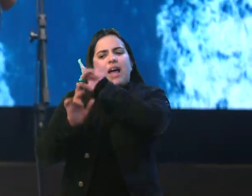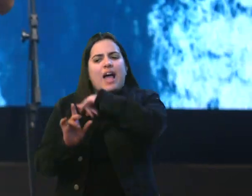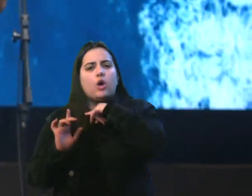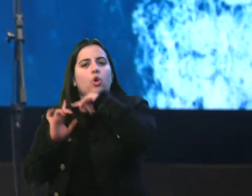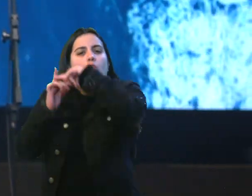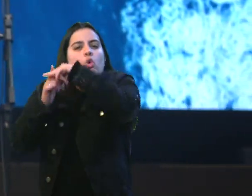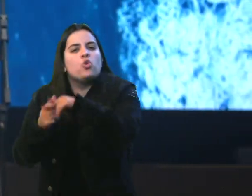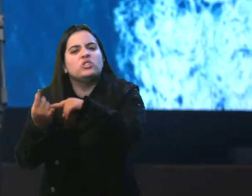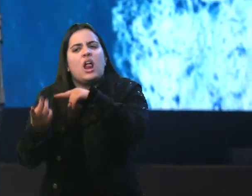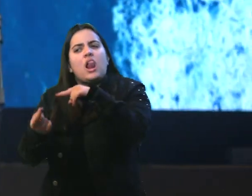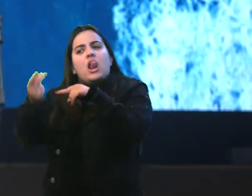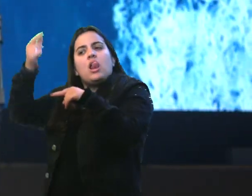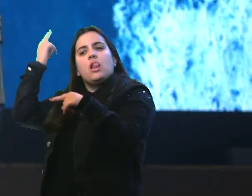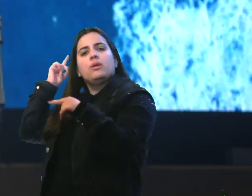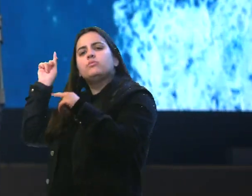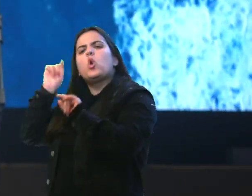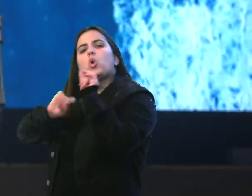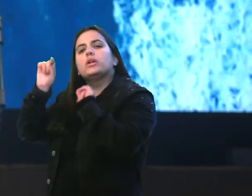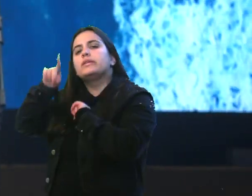tempo?